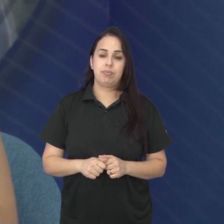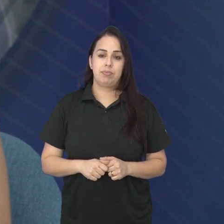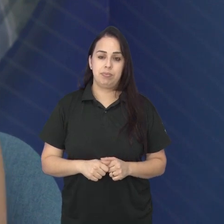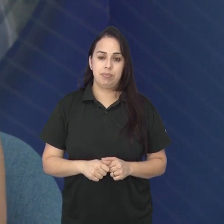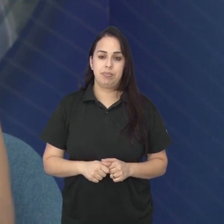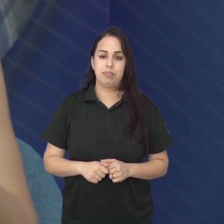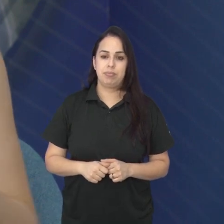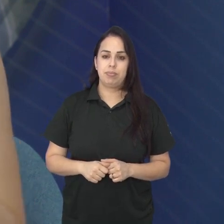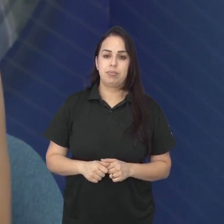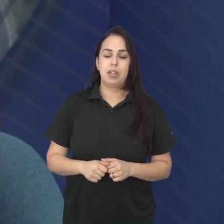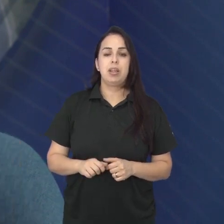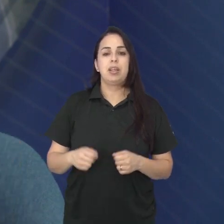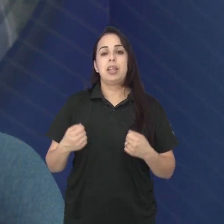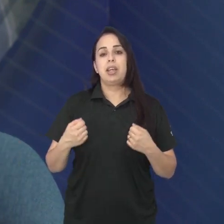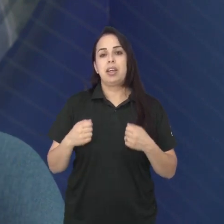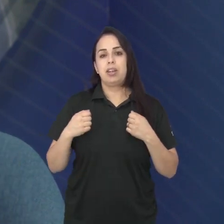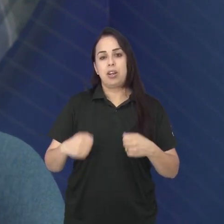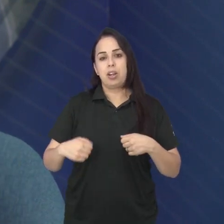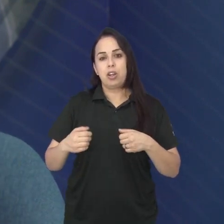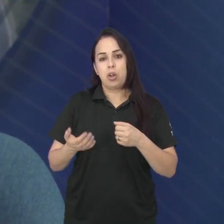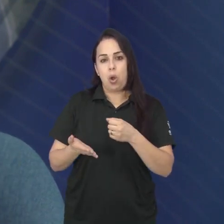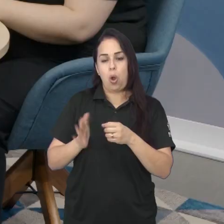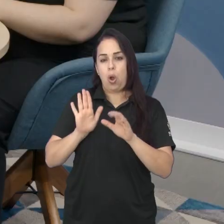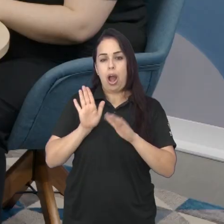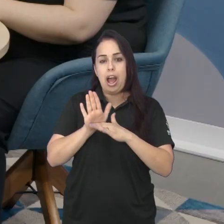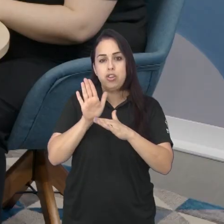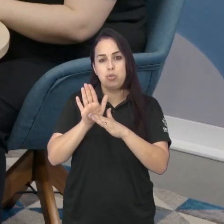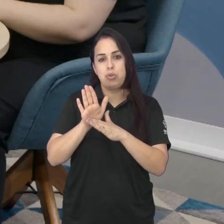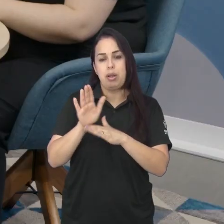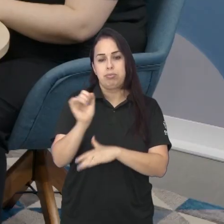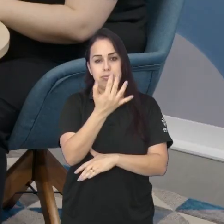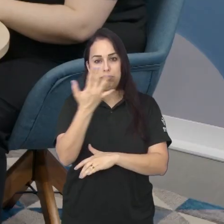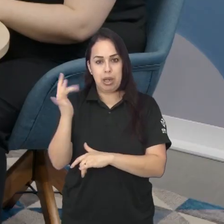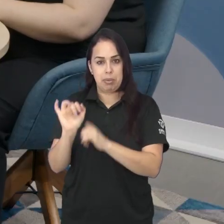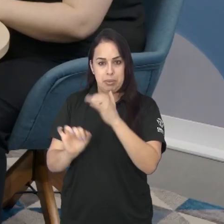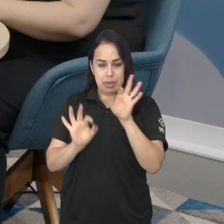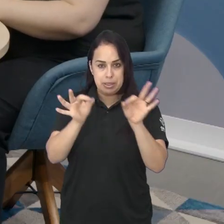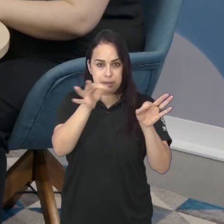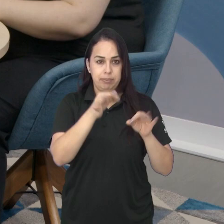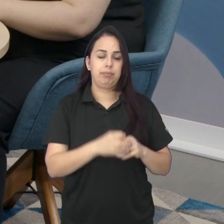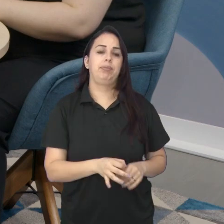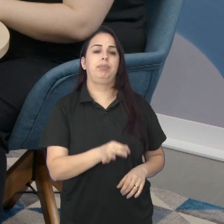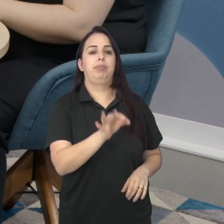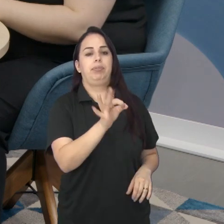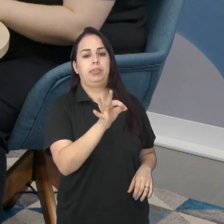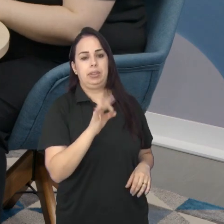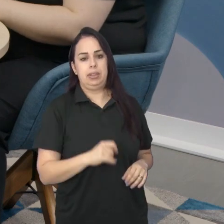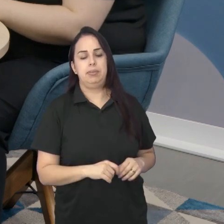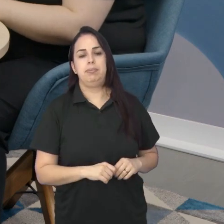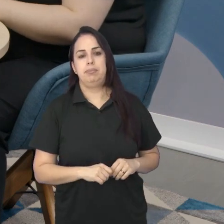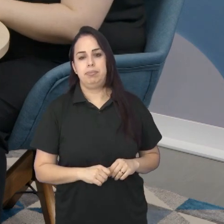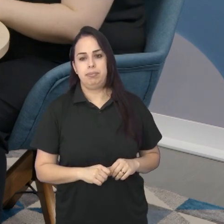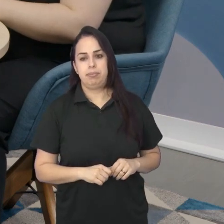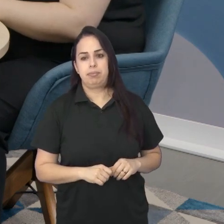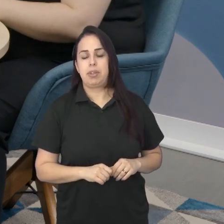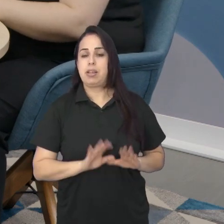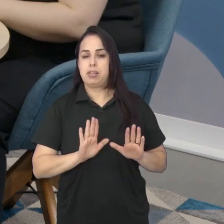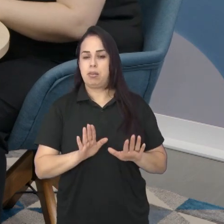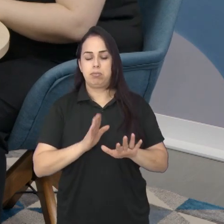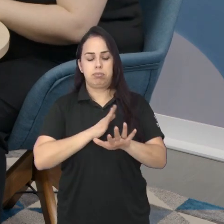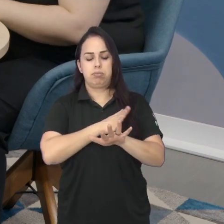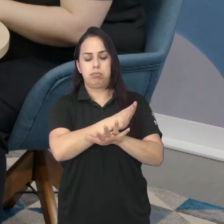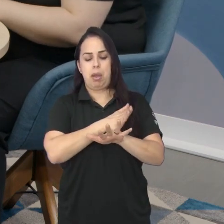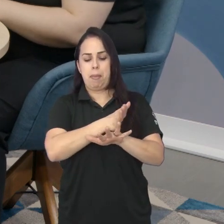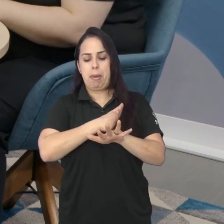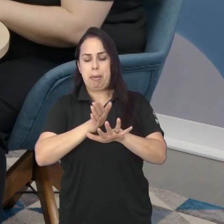que coloquem o meio ambiente também em destaque, não é mesmo? Exato. E aí, assim, são